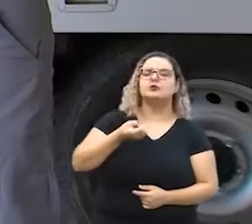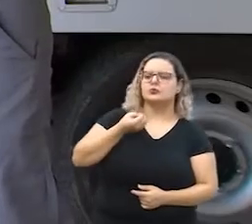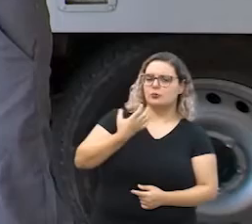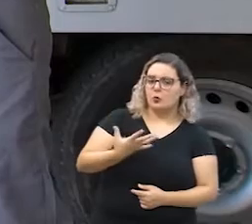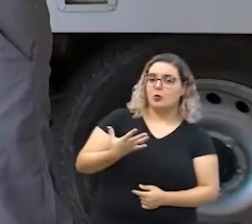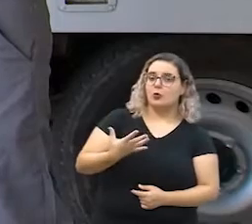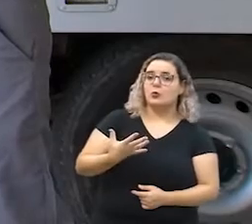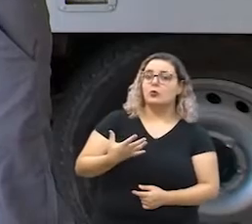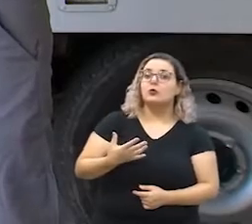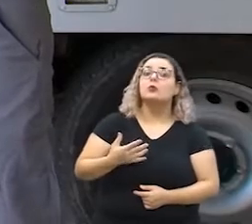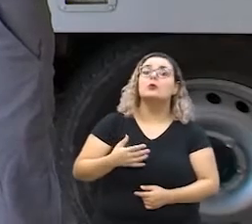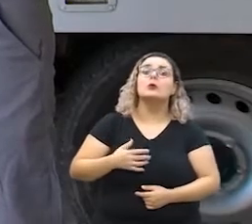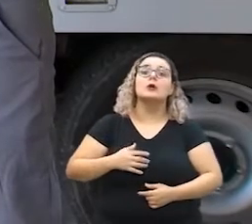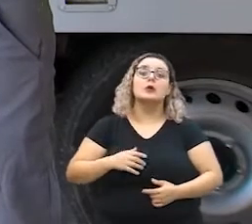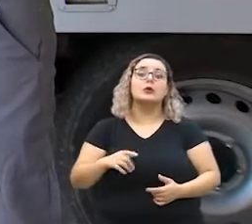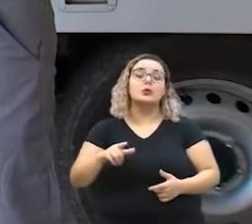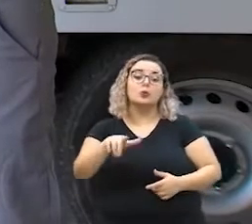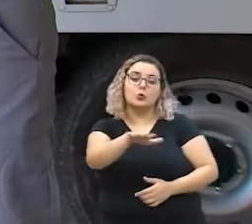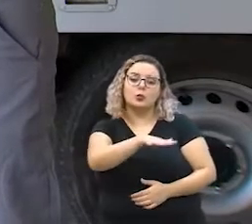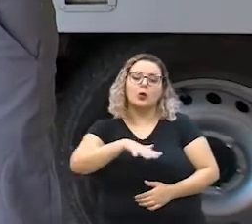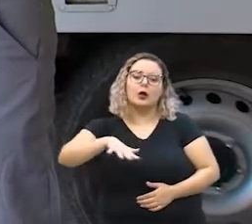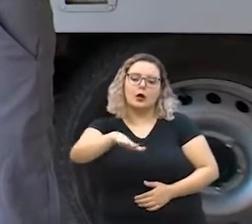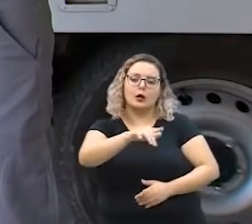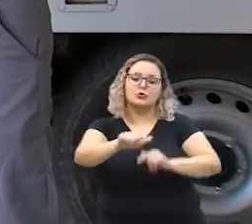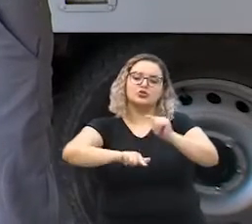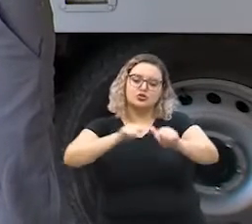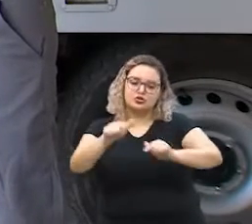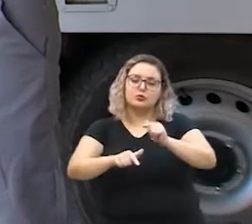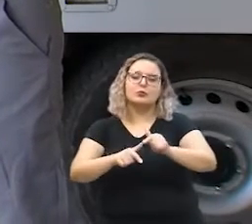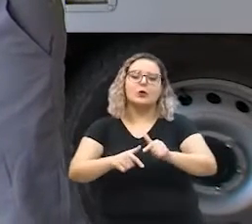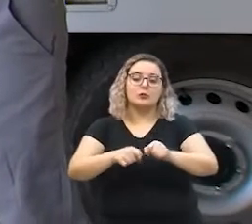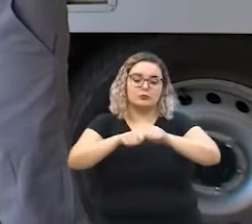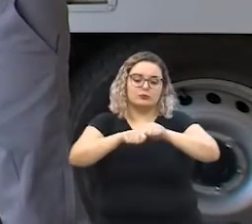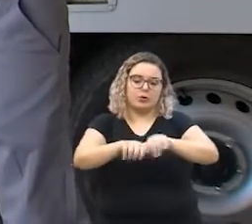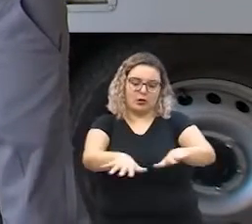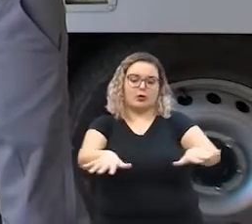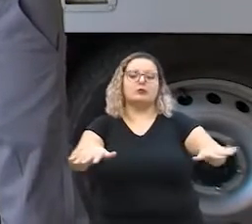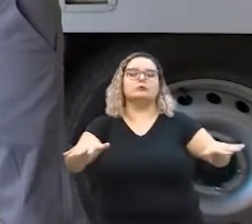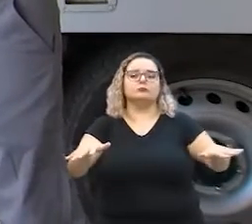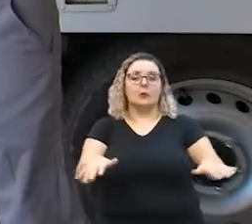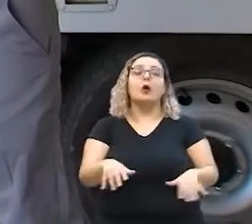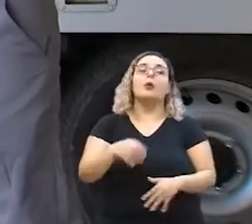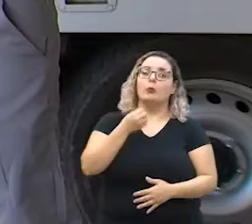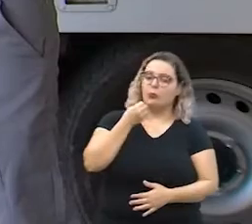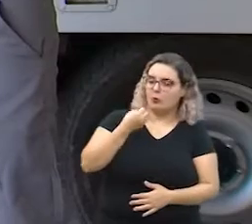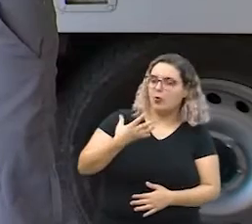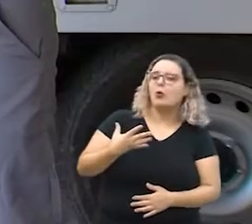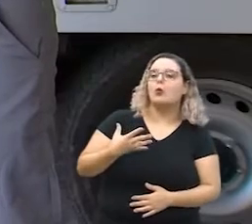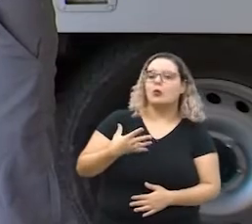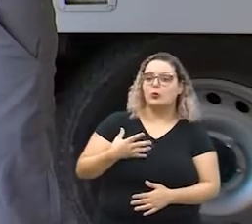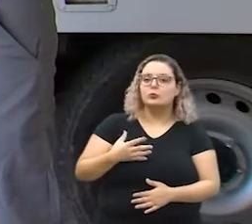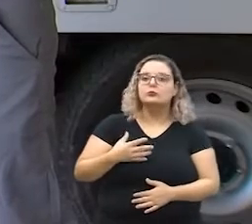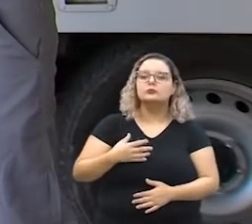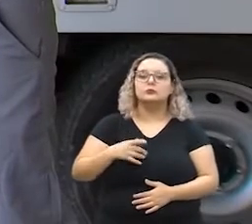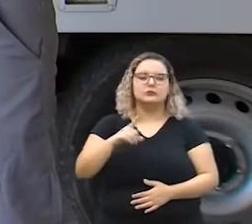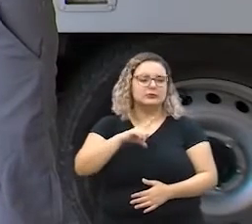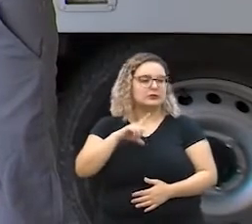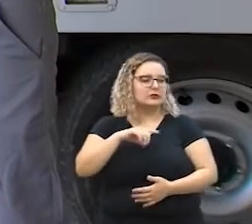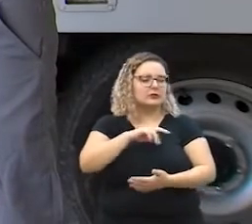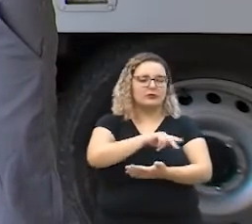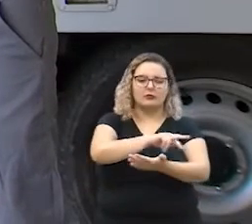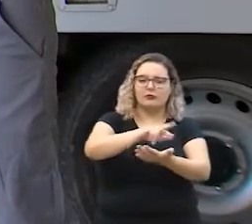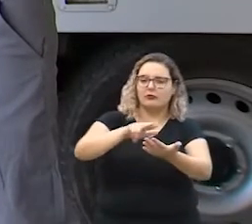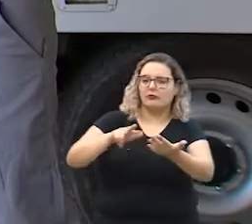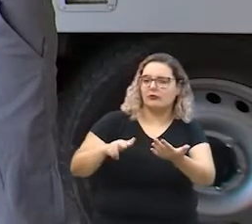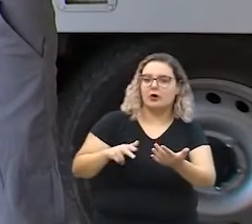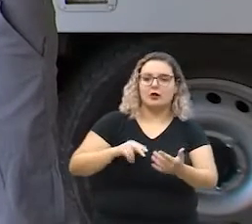mercado está bem aquecido nesse ponto. Eu ia perguntar sobre isso, o mercado é legal? Ele é bem bacana, ele está bem aquecido, ele